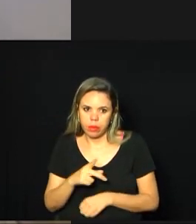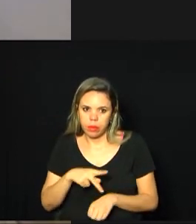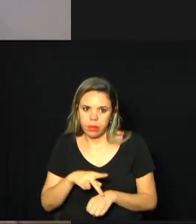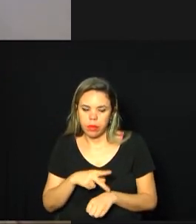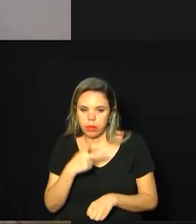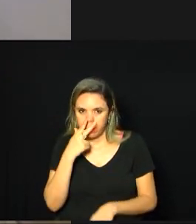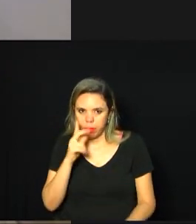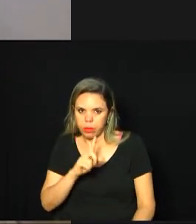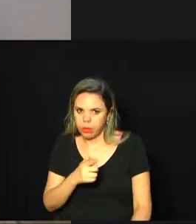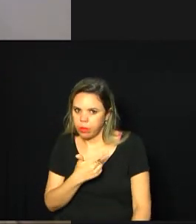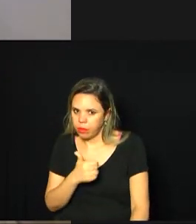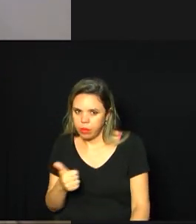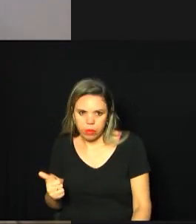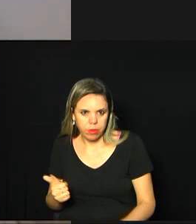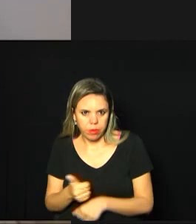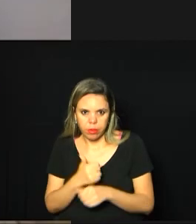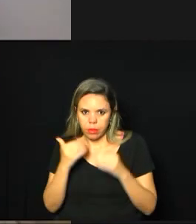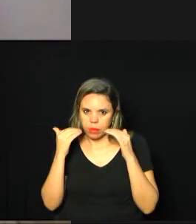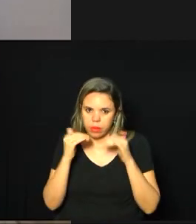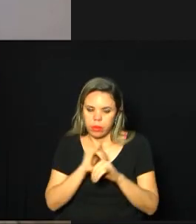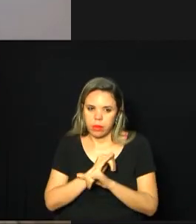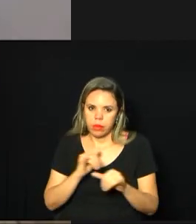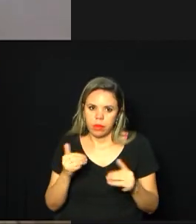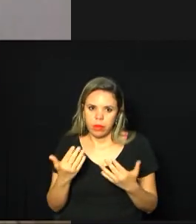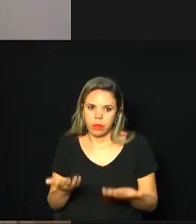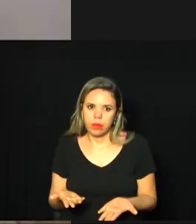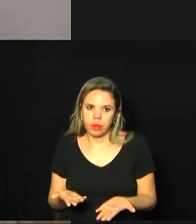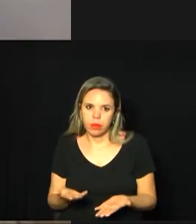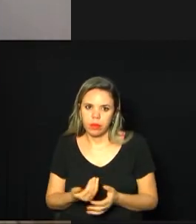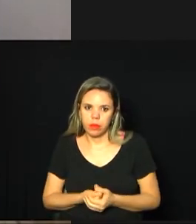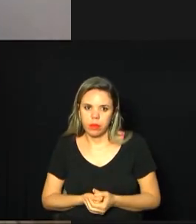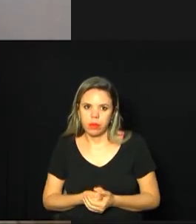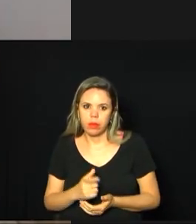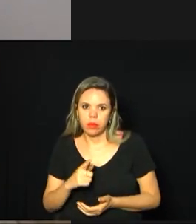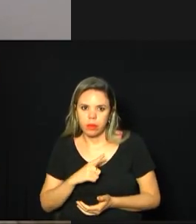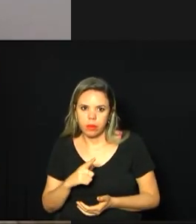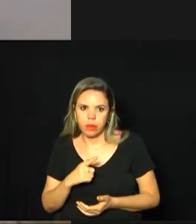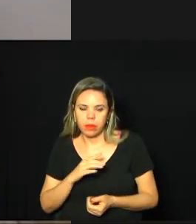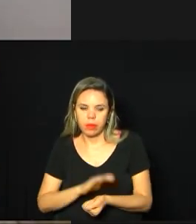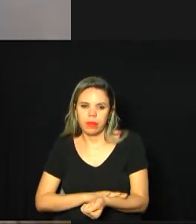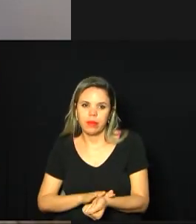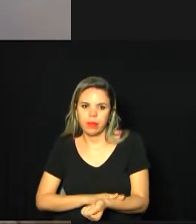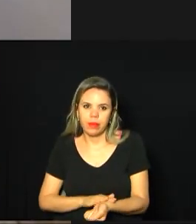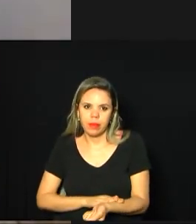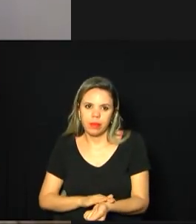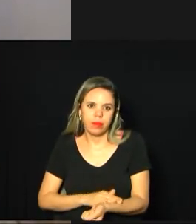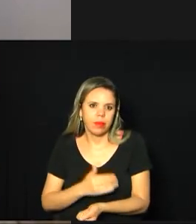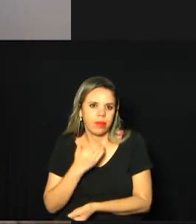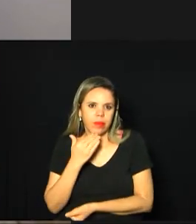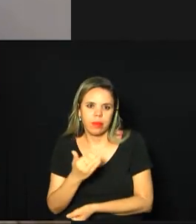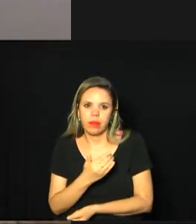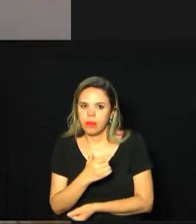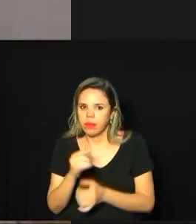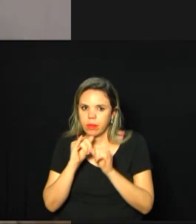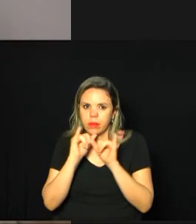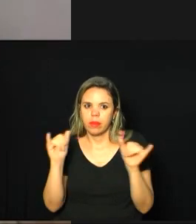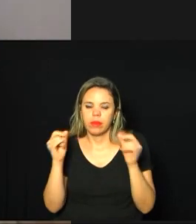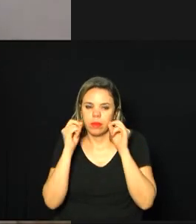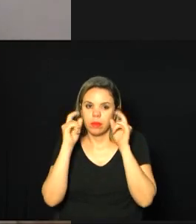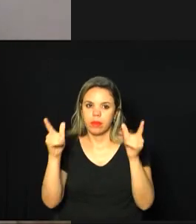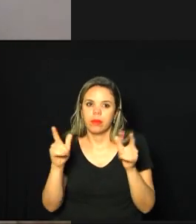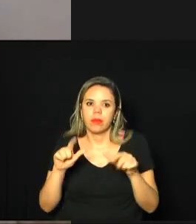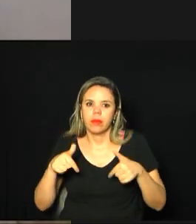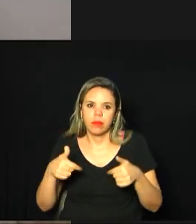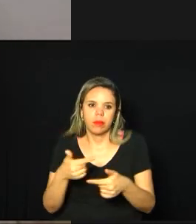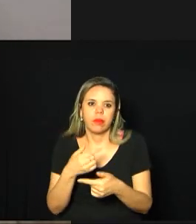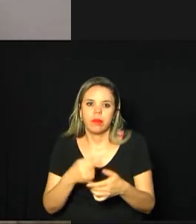parecemos não seguir esses alertas. Então, enfim, rindo de nervoso, o famoso. Não adianta ter alerta se a gente não tem